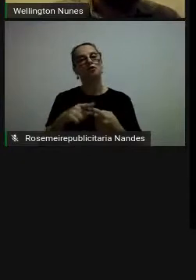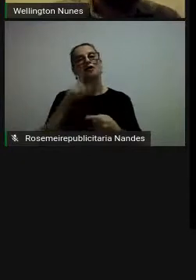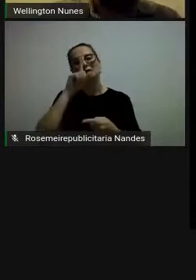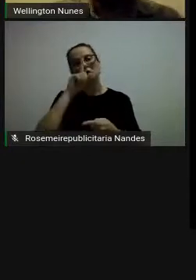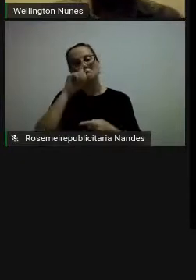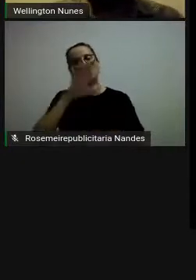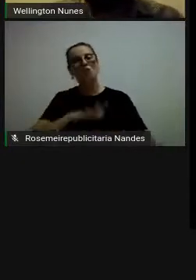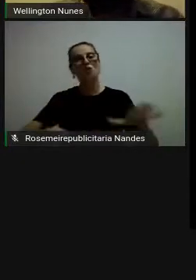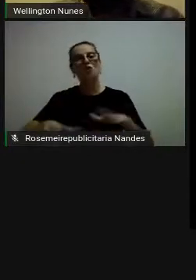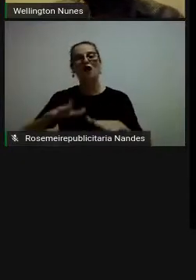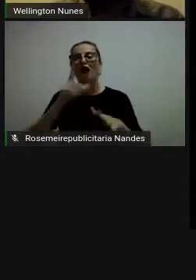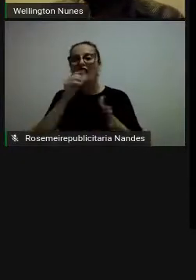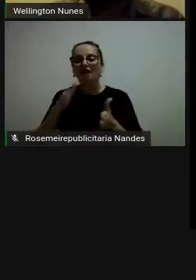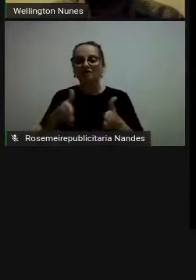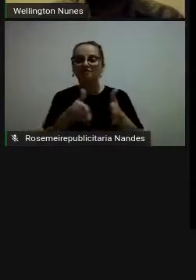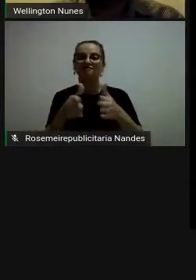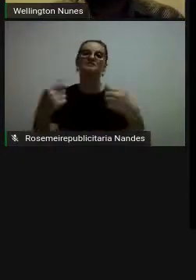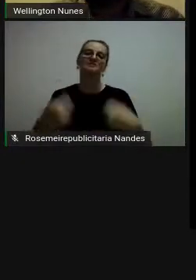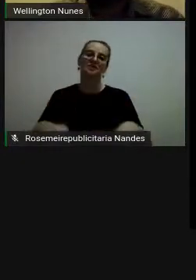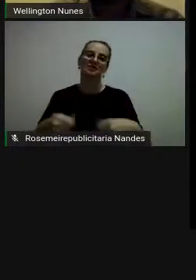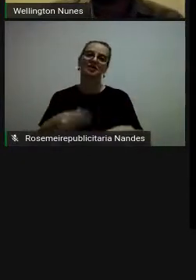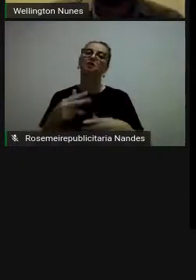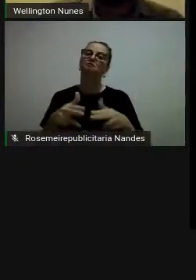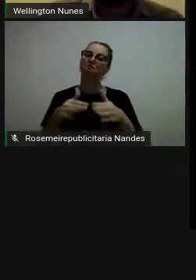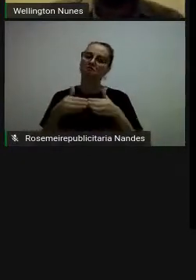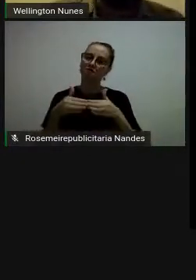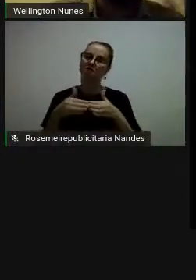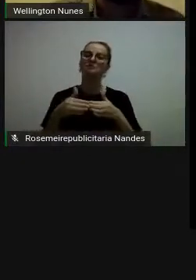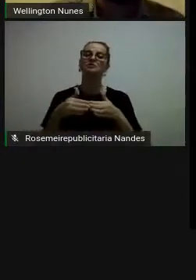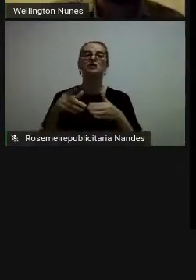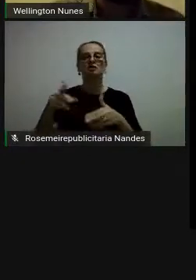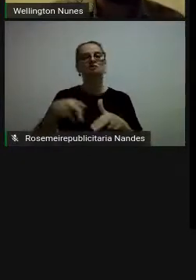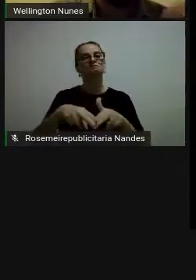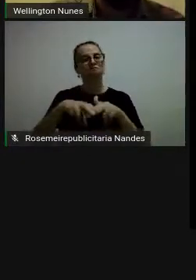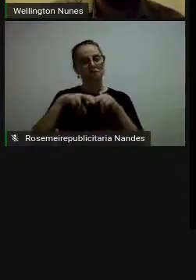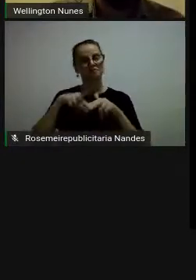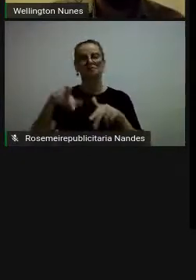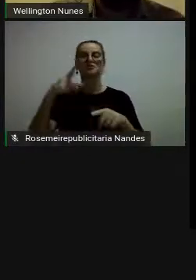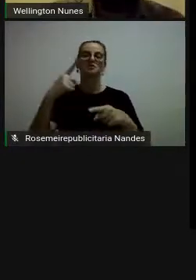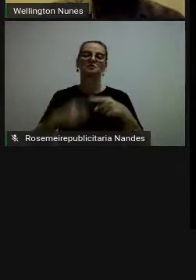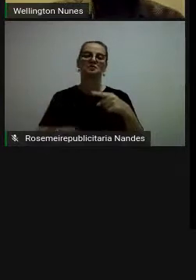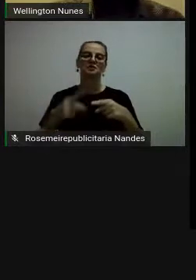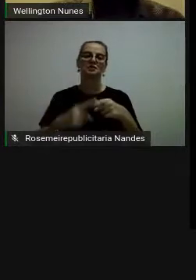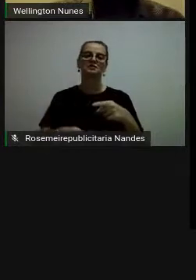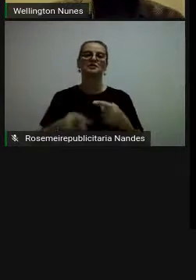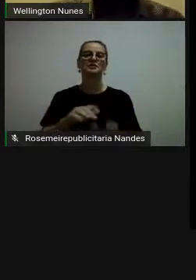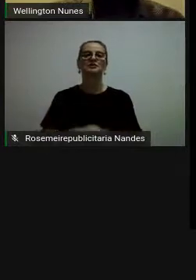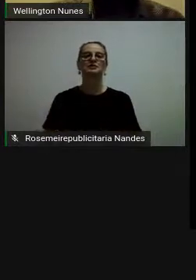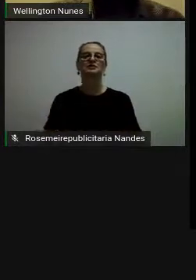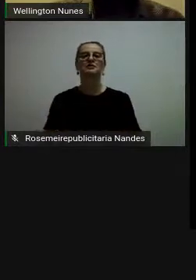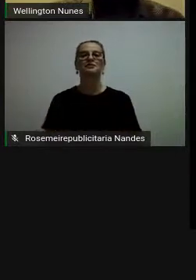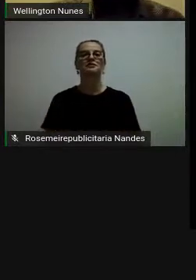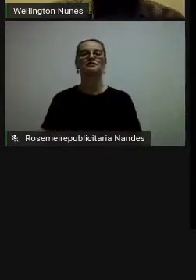Outra ferramenta é a fotogrametria, ou conhecida também como fotogrametria.